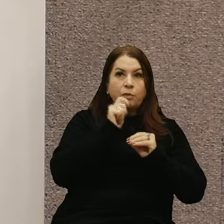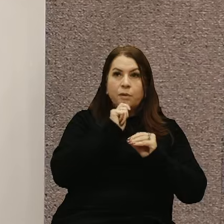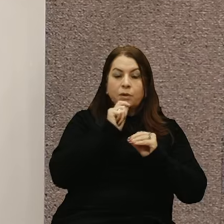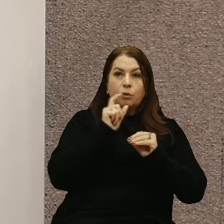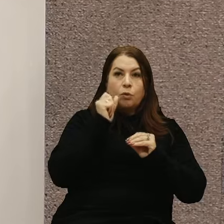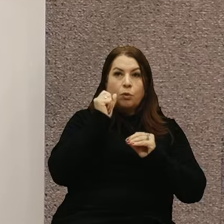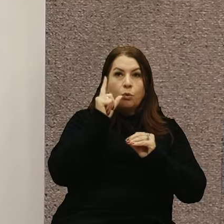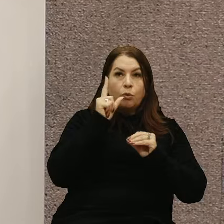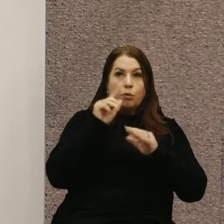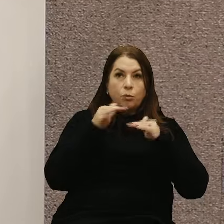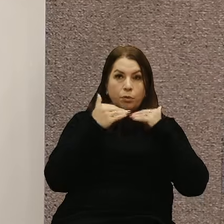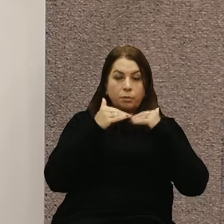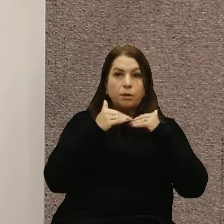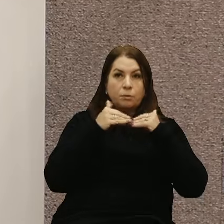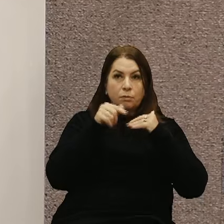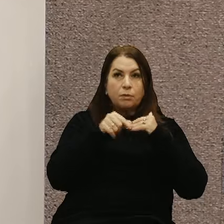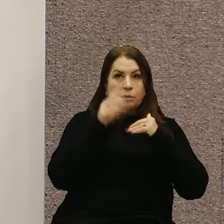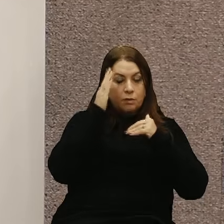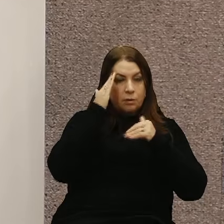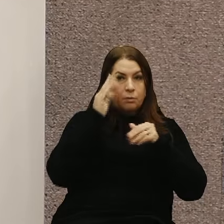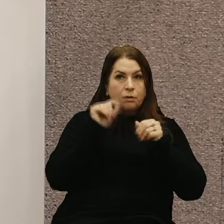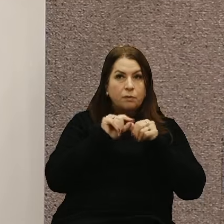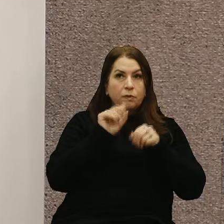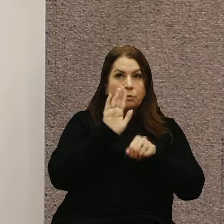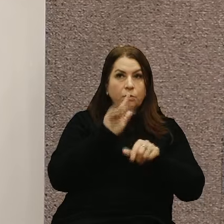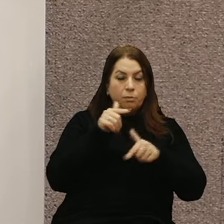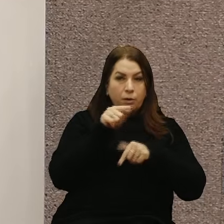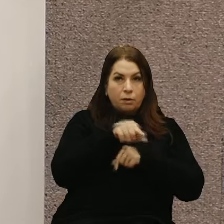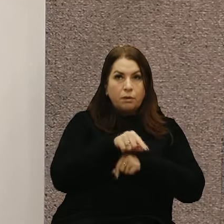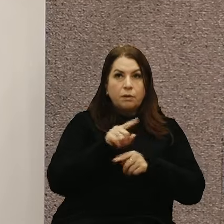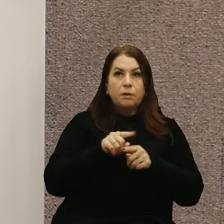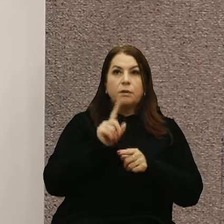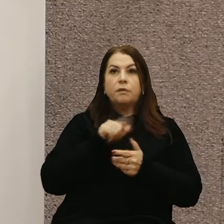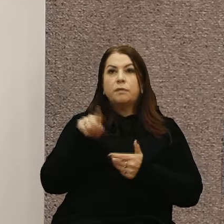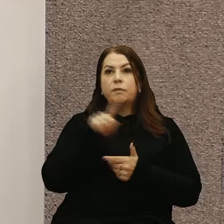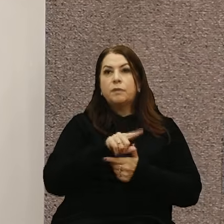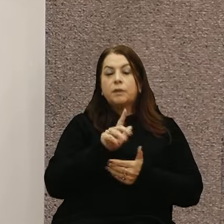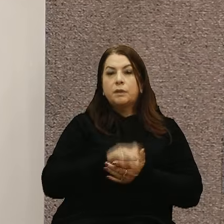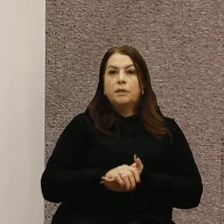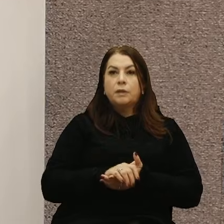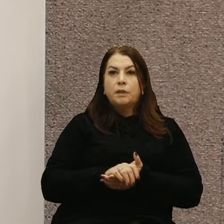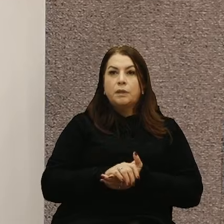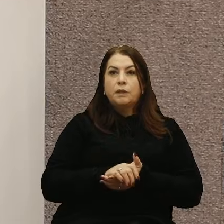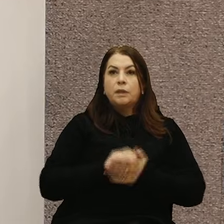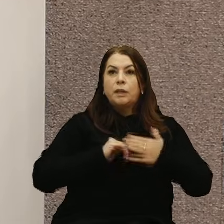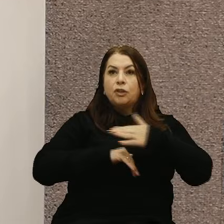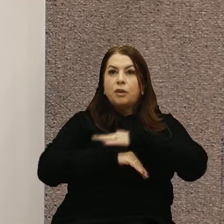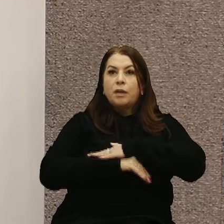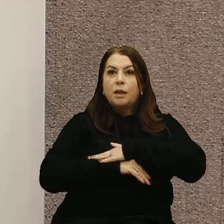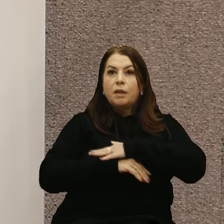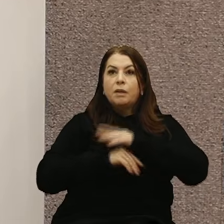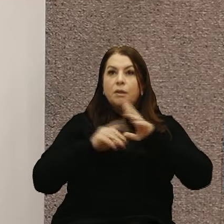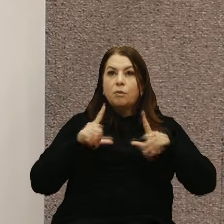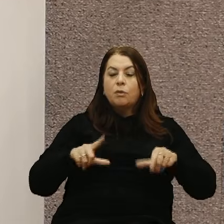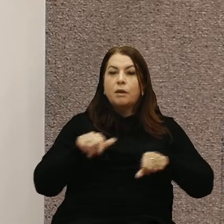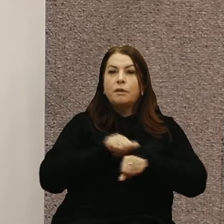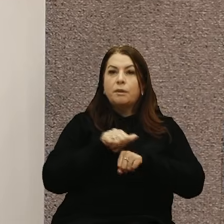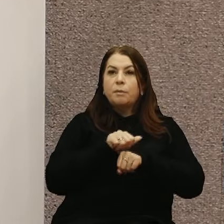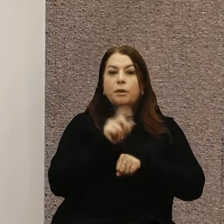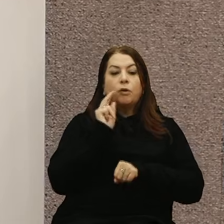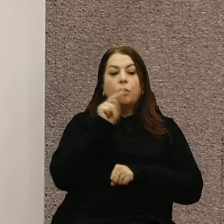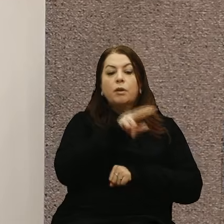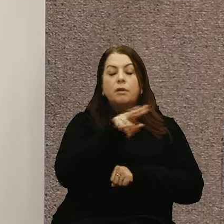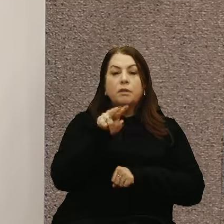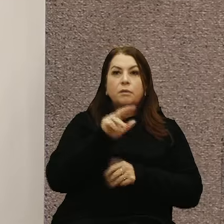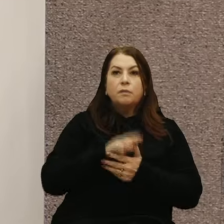acordo com o barulho do caminhão e eu sei que tem alguém prestando um serviço lá. E volta e meia eu vou lá, corro na janela da área de serviço da minha casa para olhar e o pessoal está